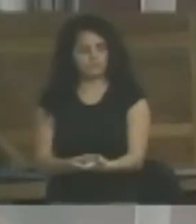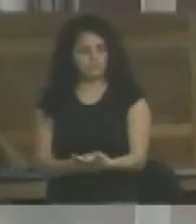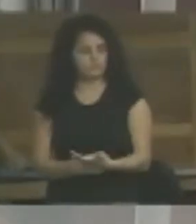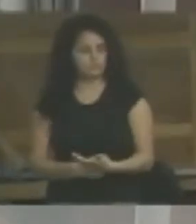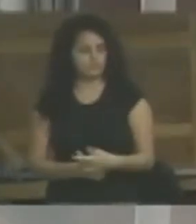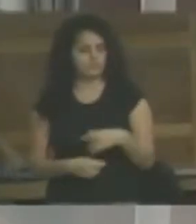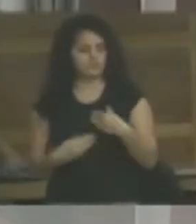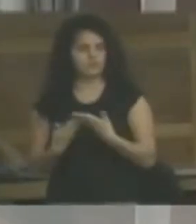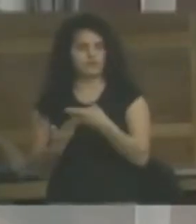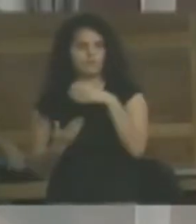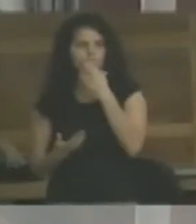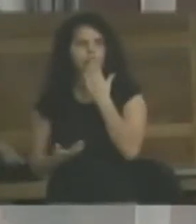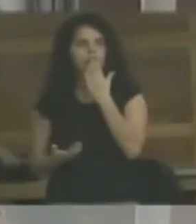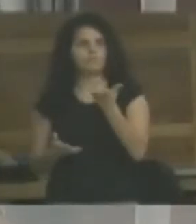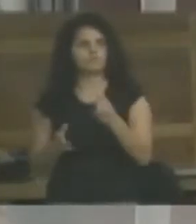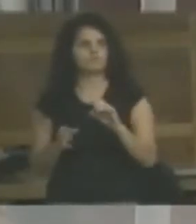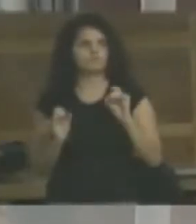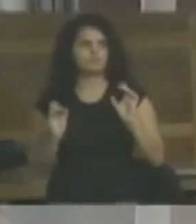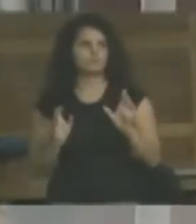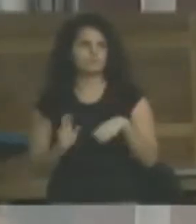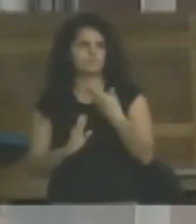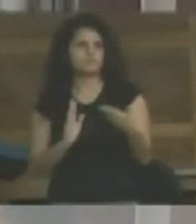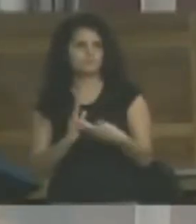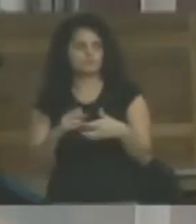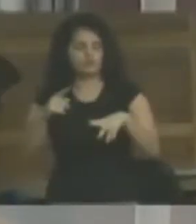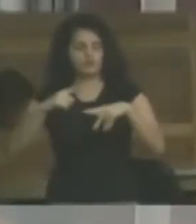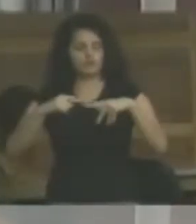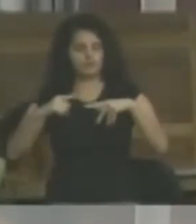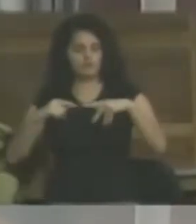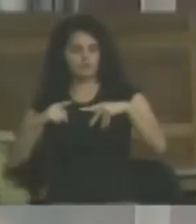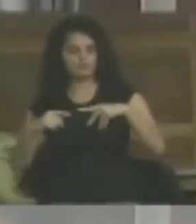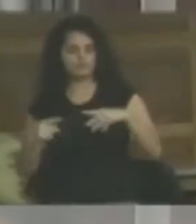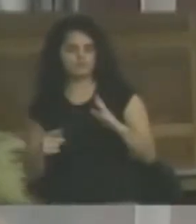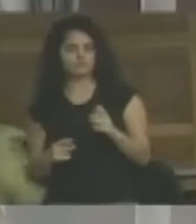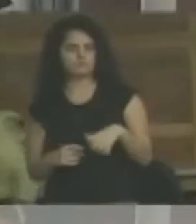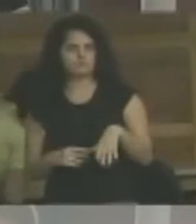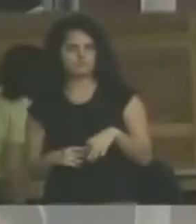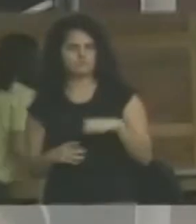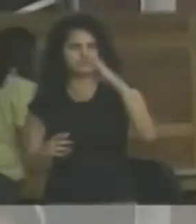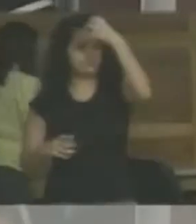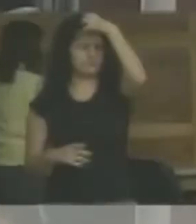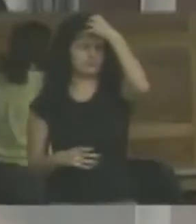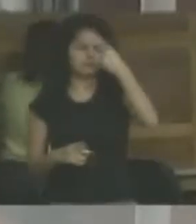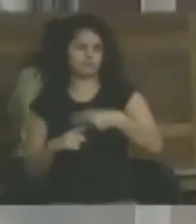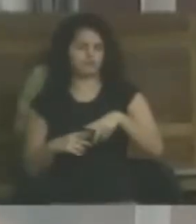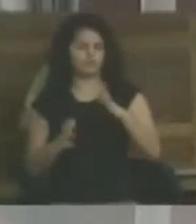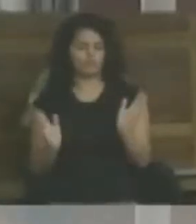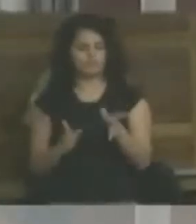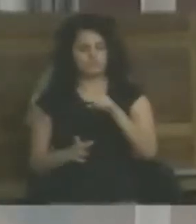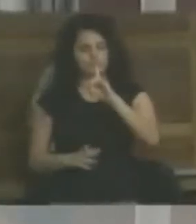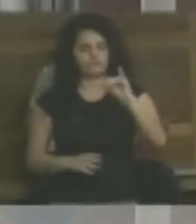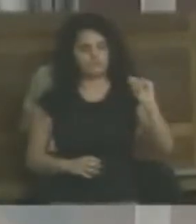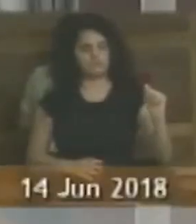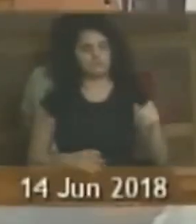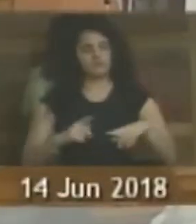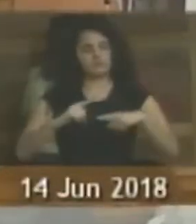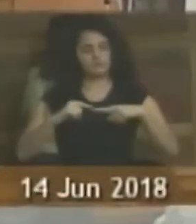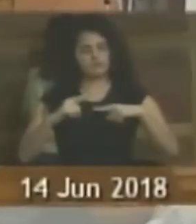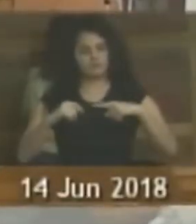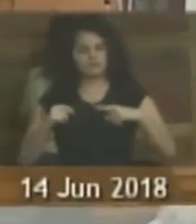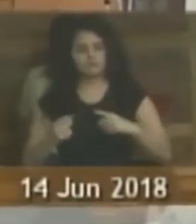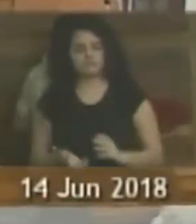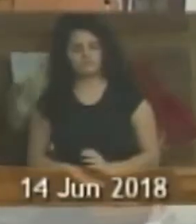para todas as manicures da nossa cidade. Afinal de contas, hoje é o Dia da Manicure. Muito obrigada.